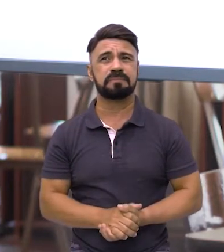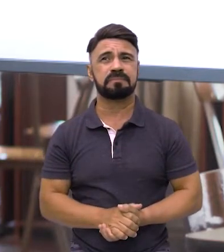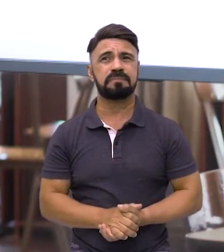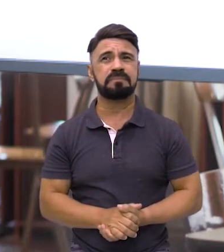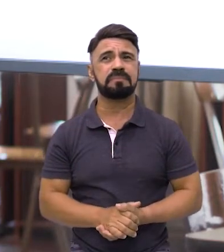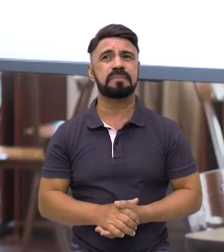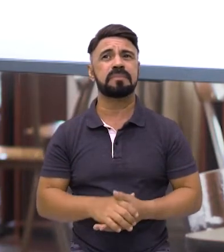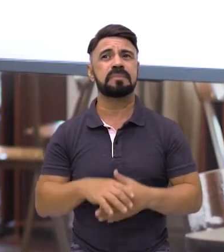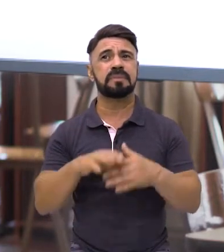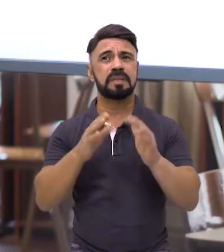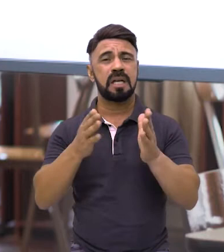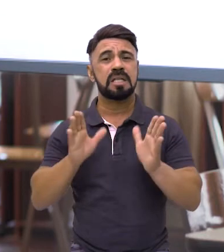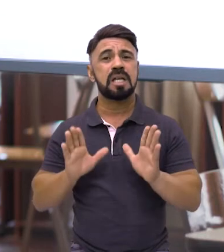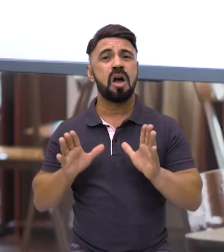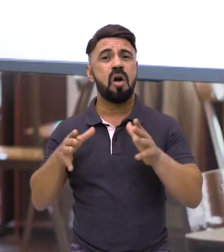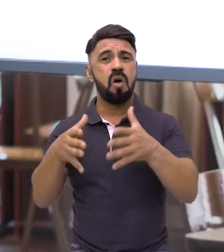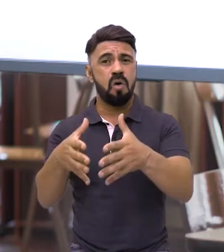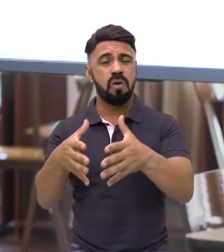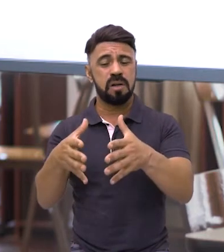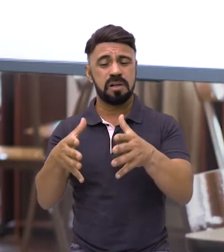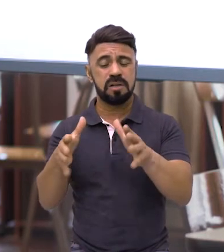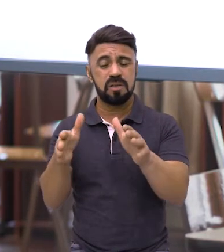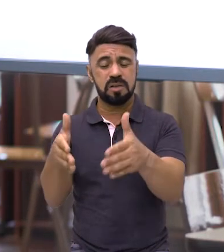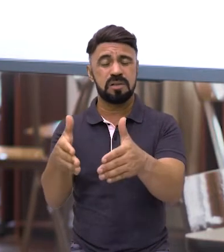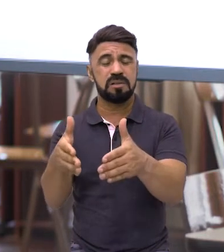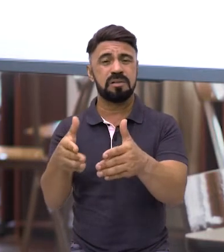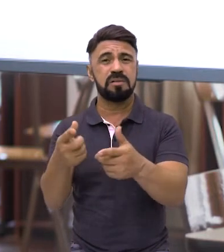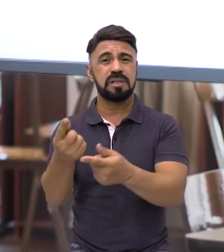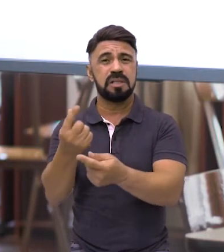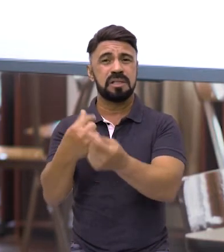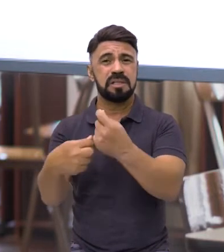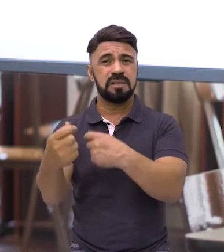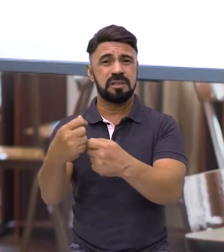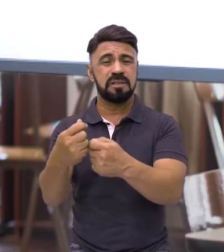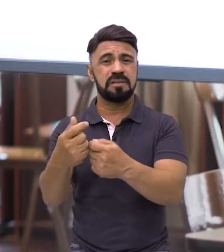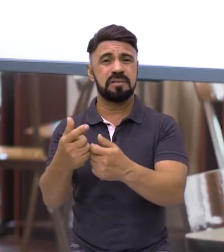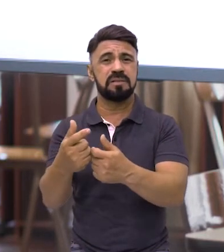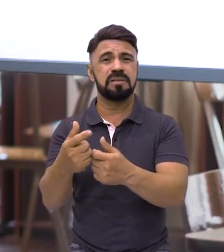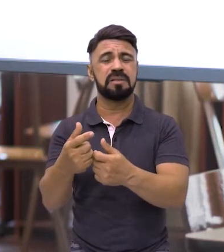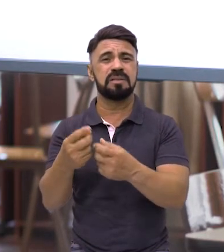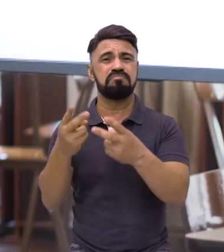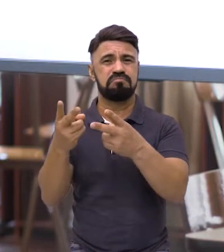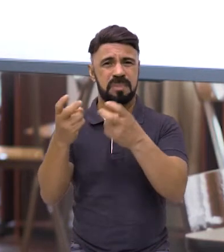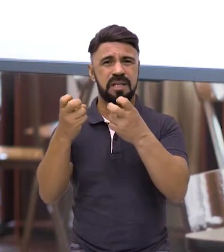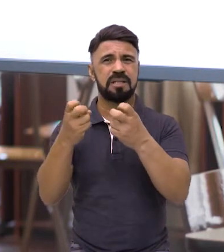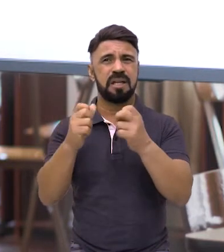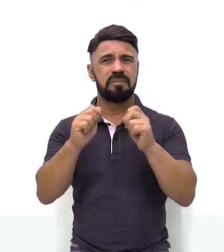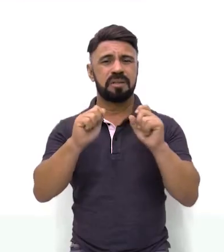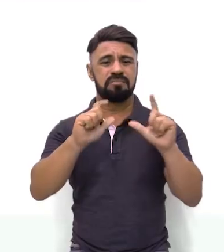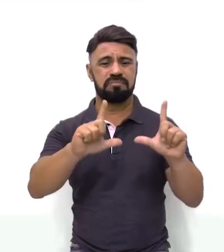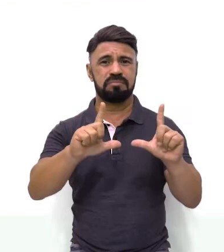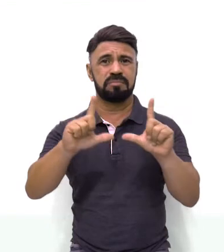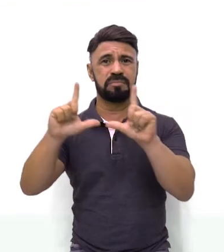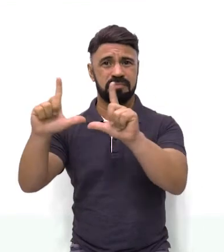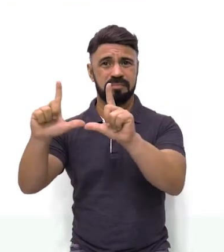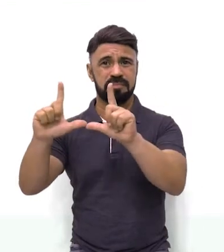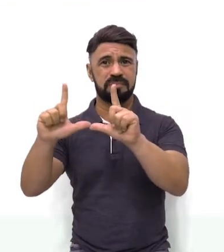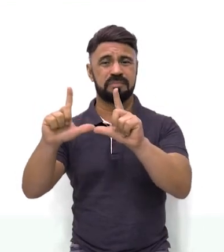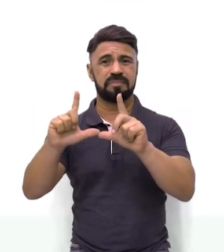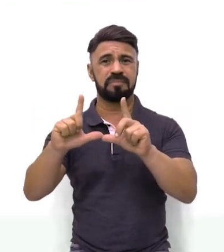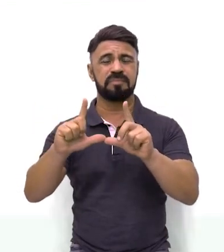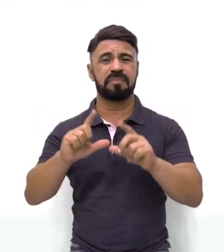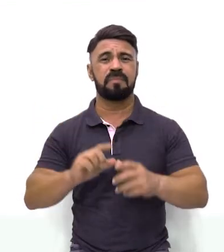E essa concentração de renda, ela é perceptível nas paisagens. Essas duas